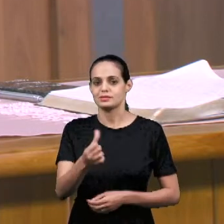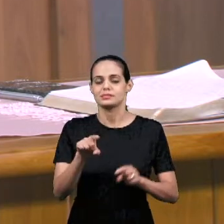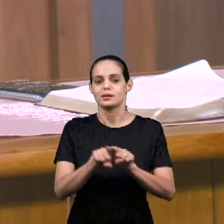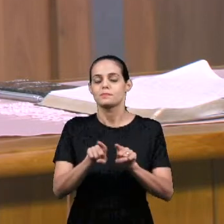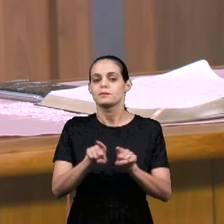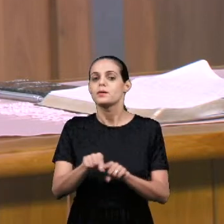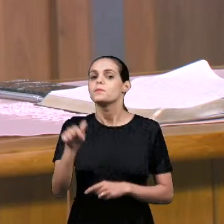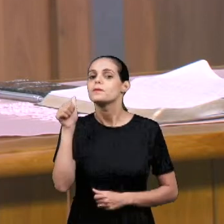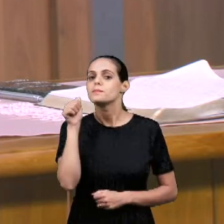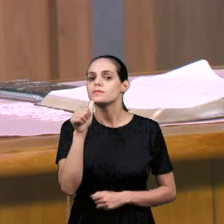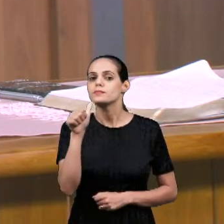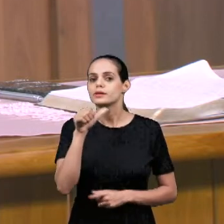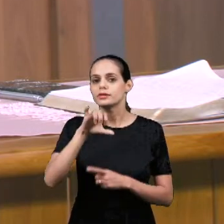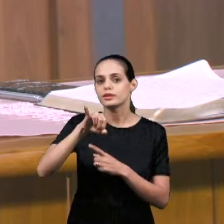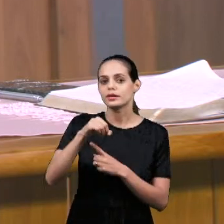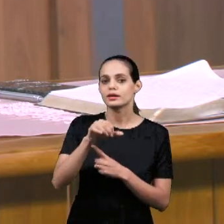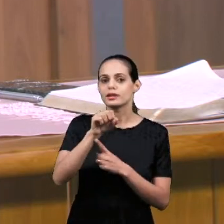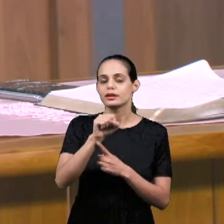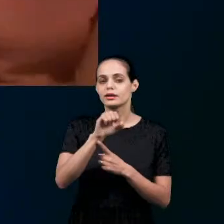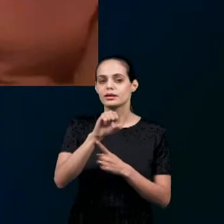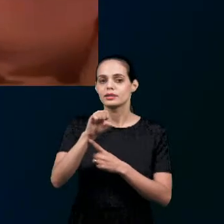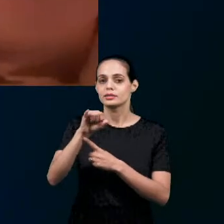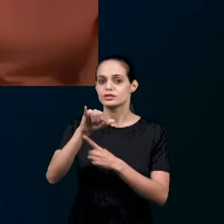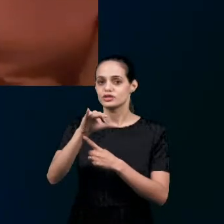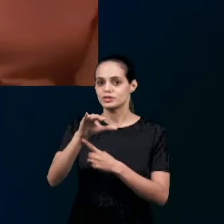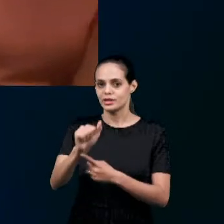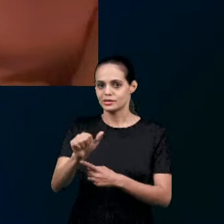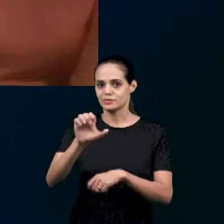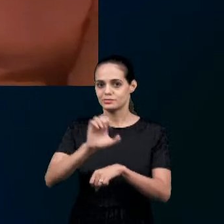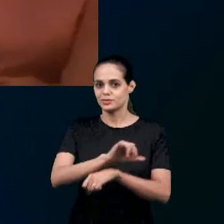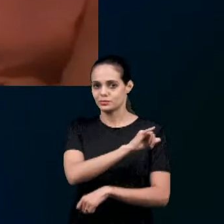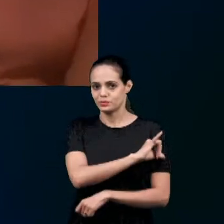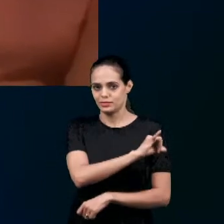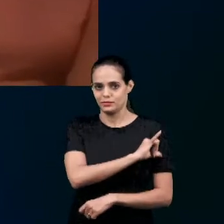da igreja em Duque de Caxias, do Rio de Janeiro.